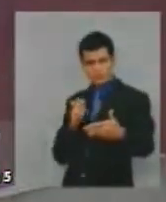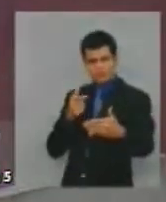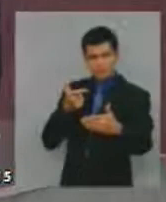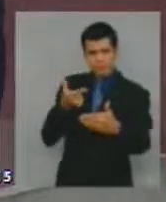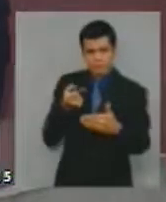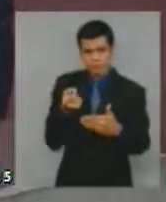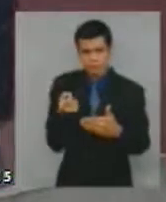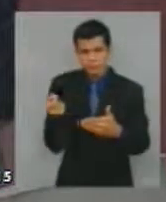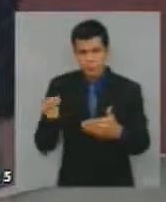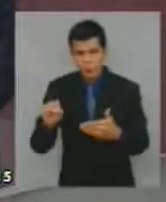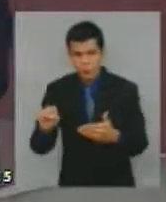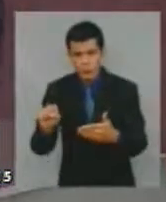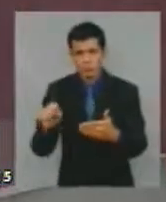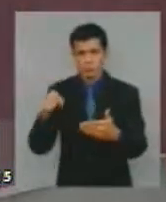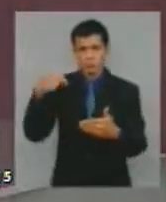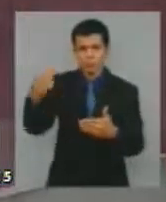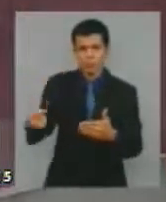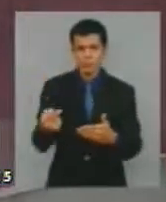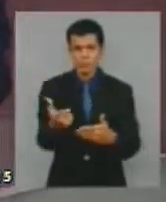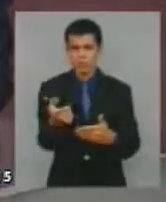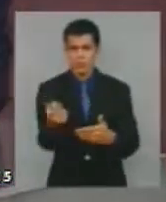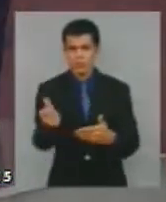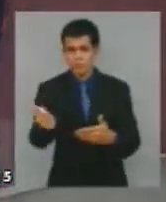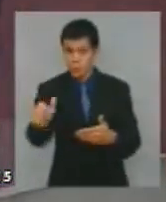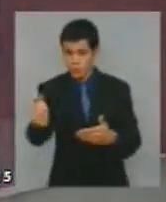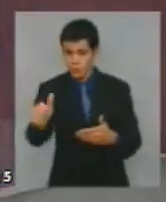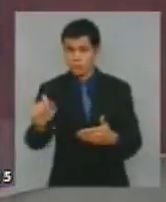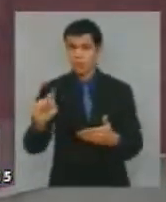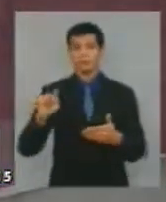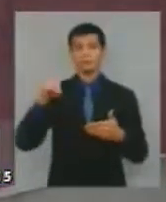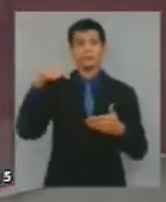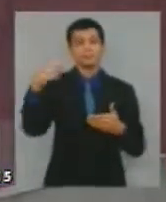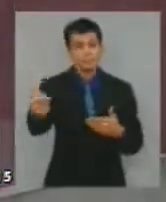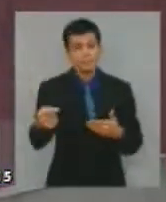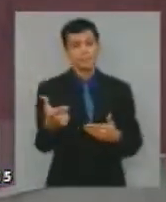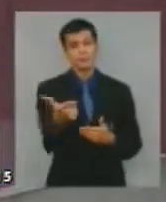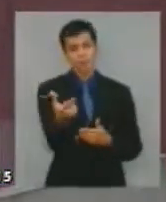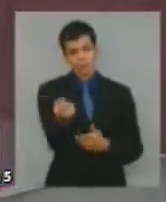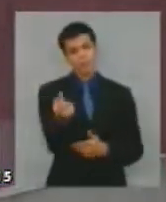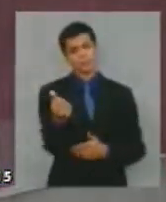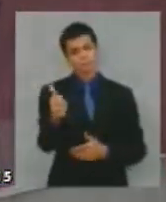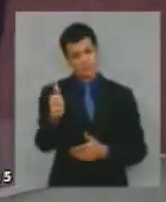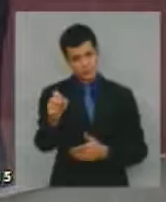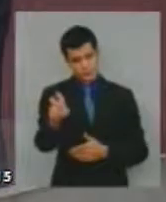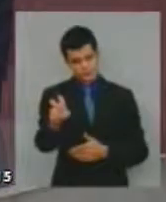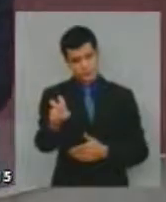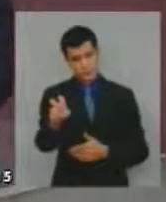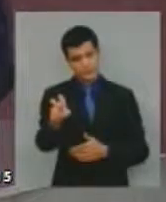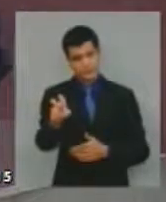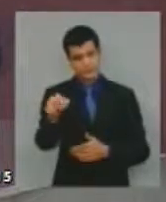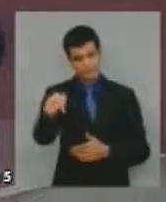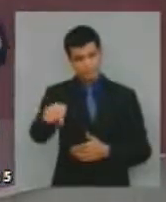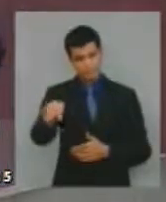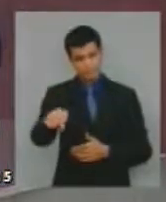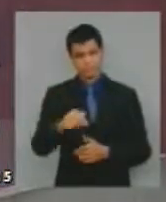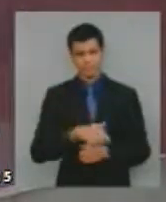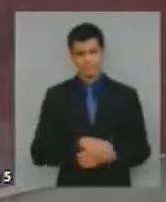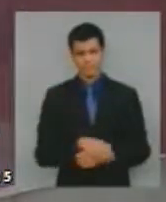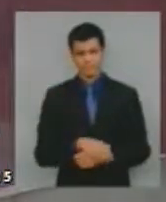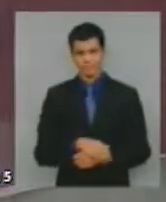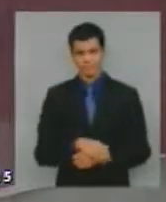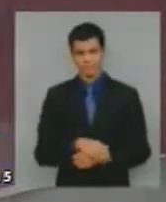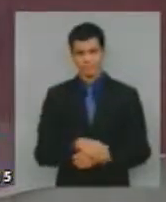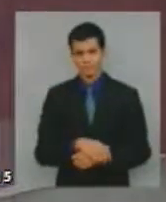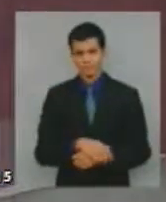sido atualizado. É um índice confiável, elaborado por pesquisadores sérios, e um dos motivos